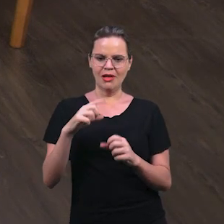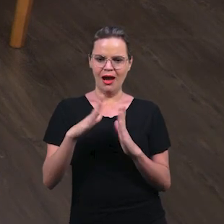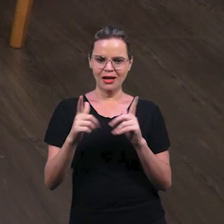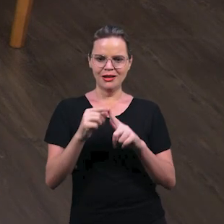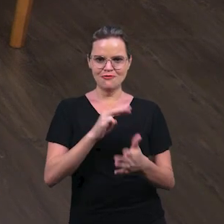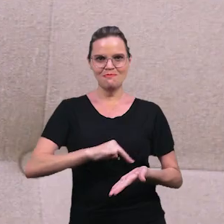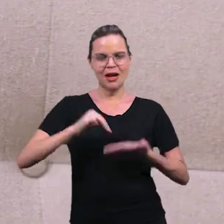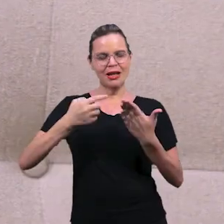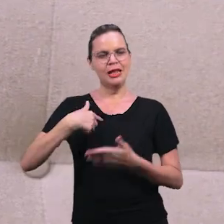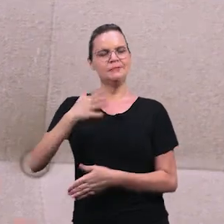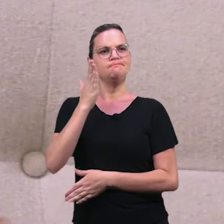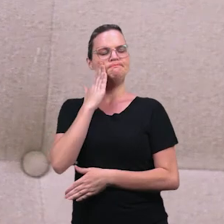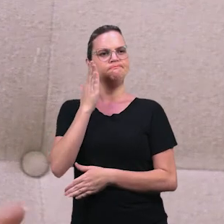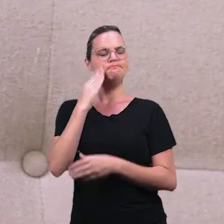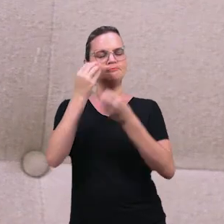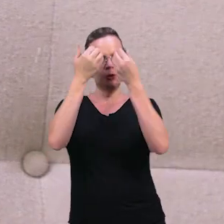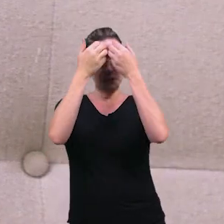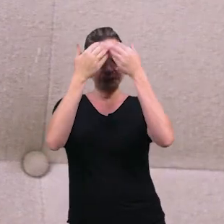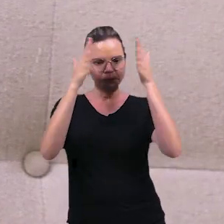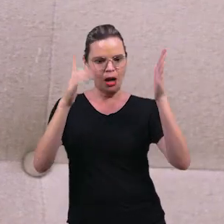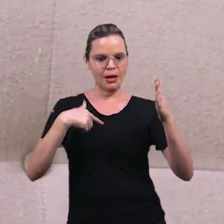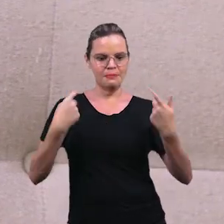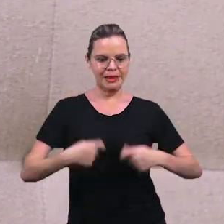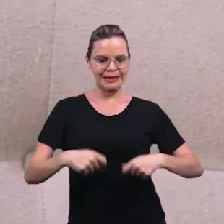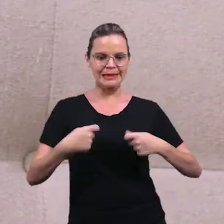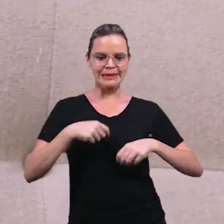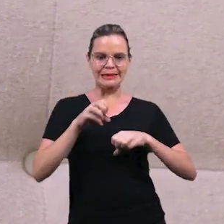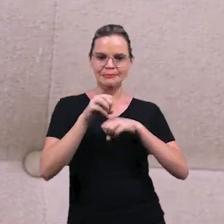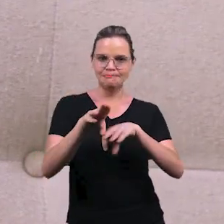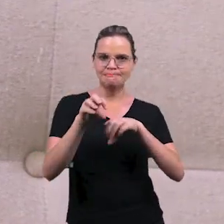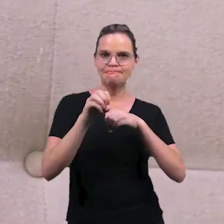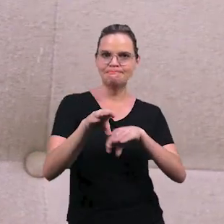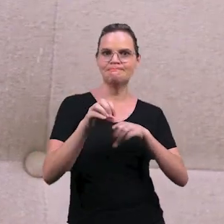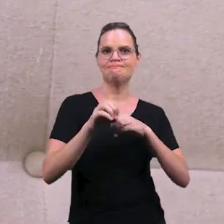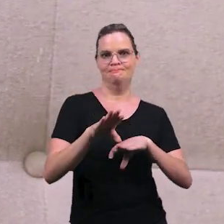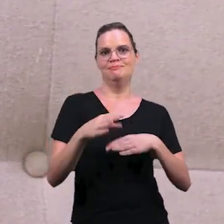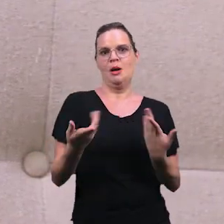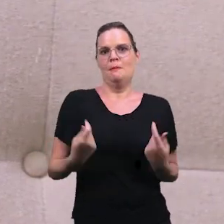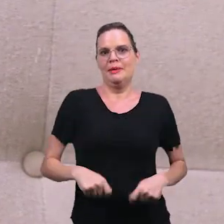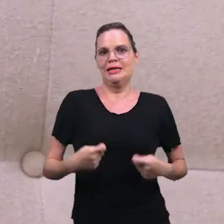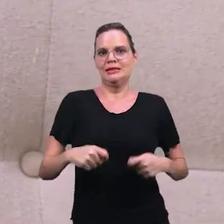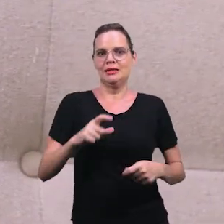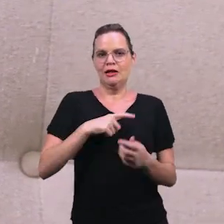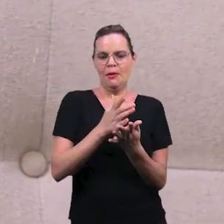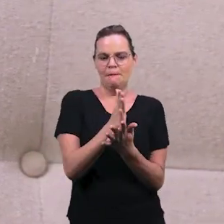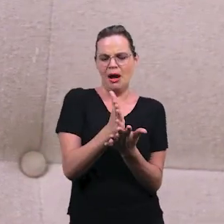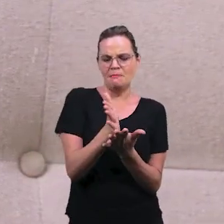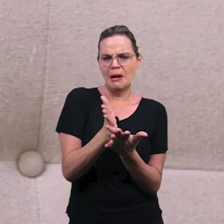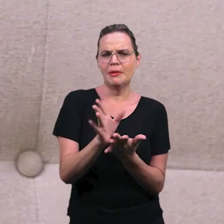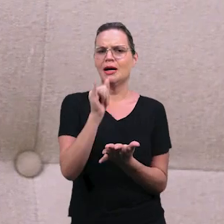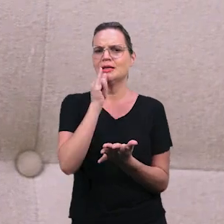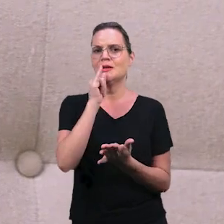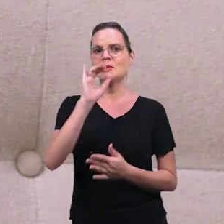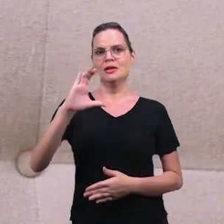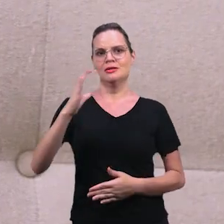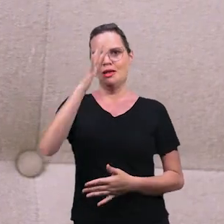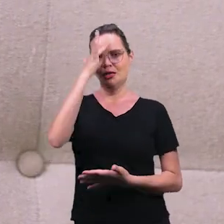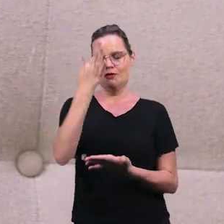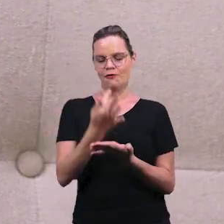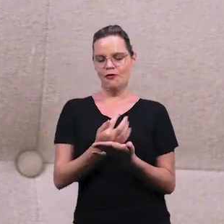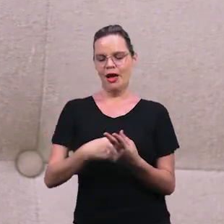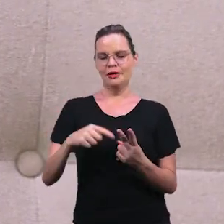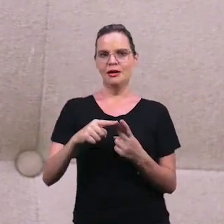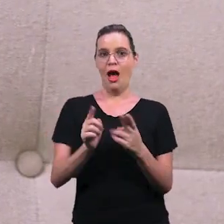maturidade e que se abriu vários leques, né, pastor, de trabalhos. Surgiu o grupo Ciência e